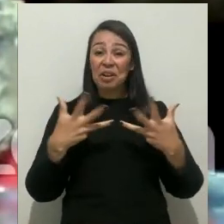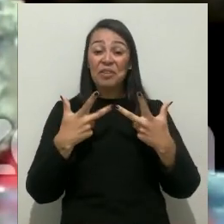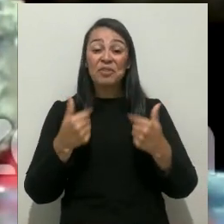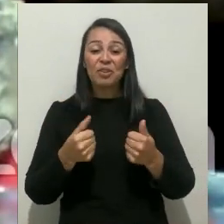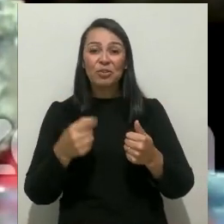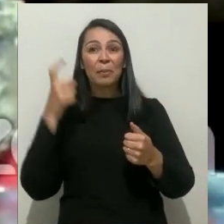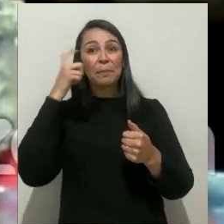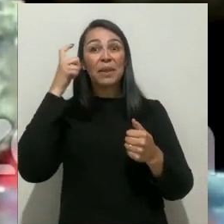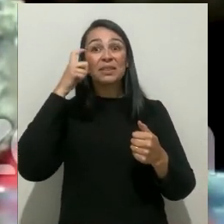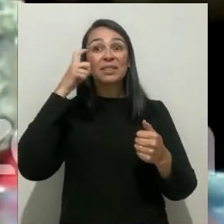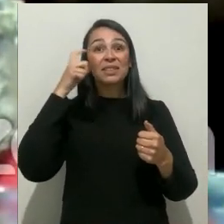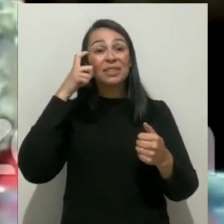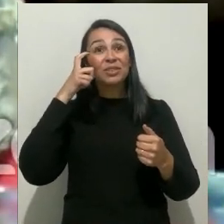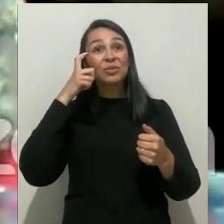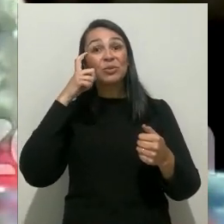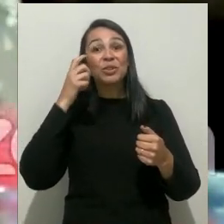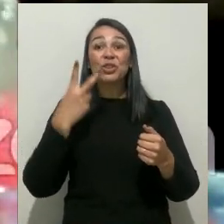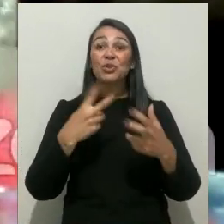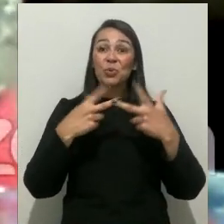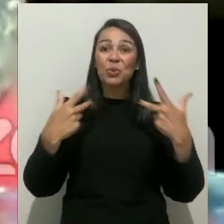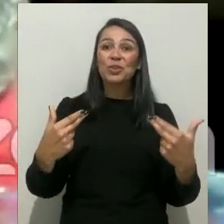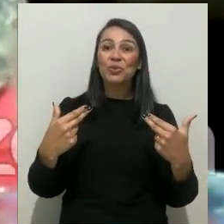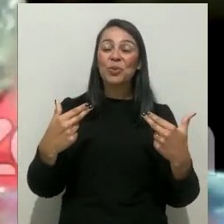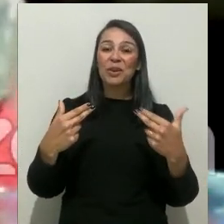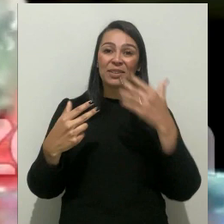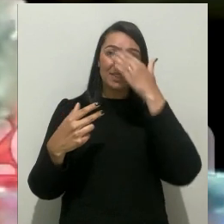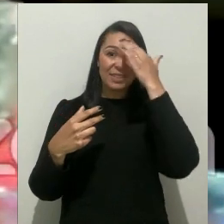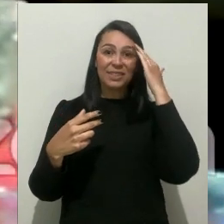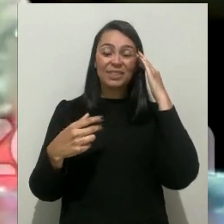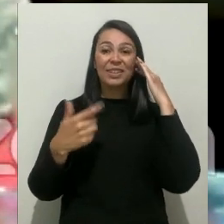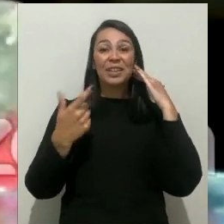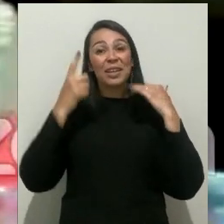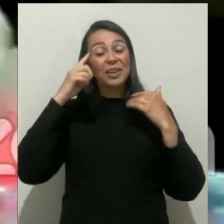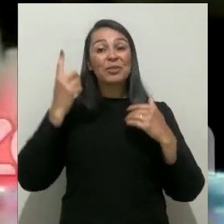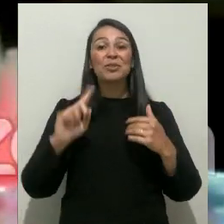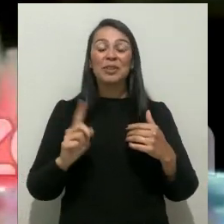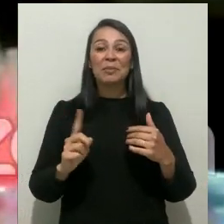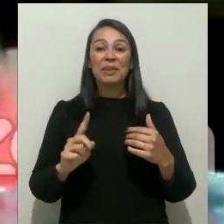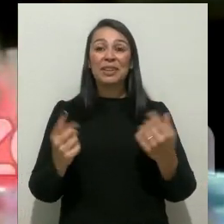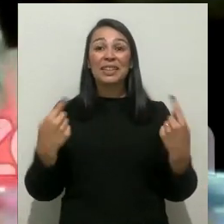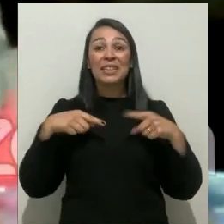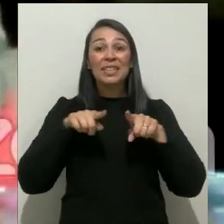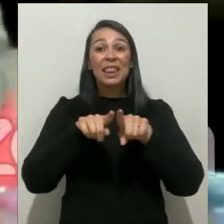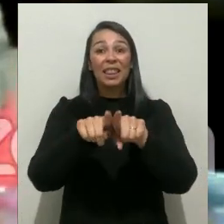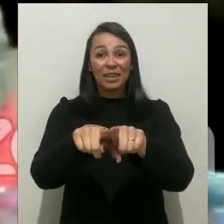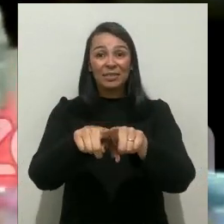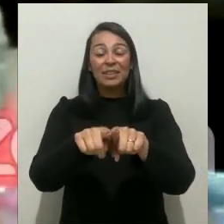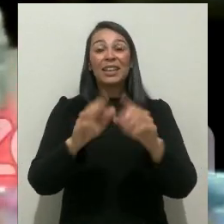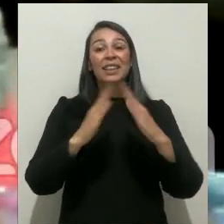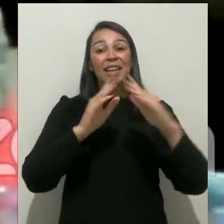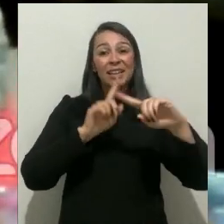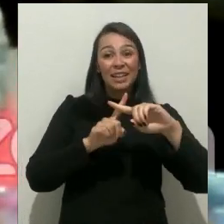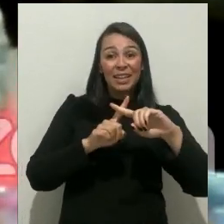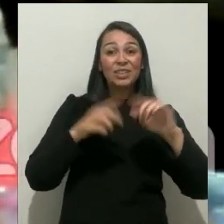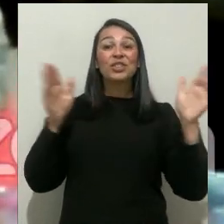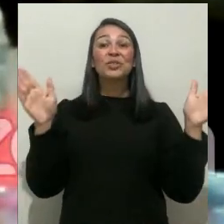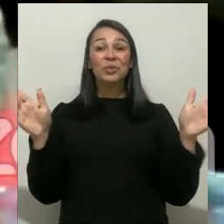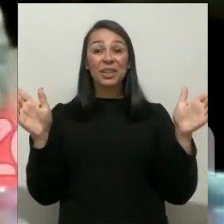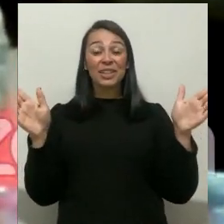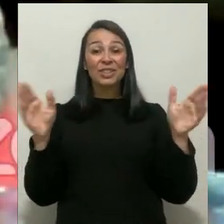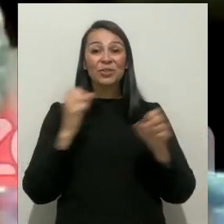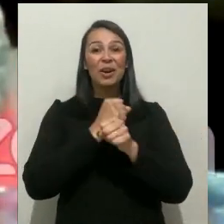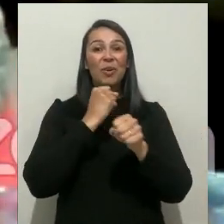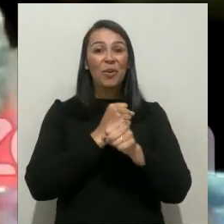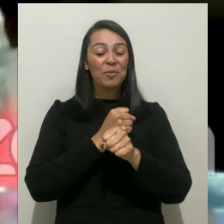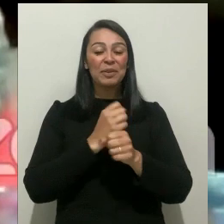outro... O pensamento, eu não tinha noção dessa confluência entre a catedral e o Cristo em termos de data. E a outra que é